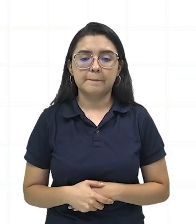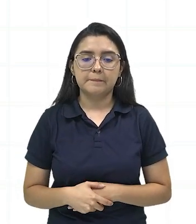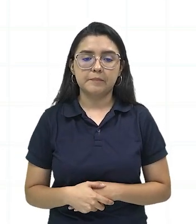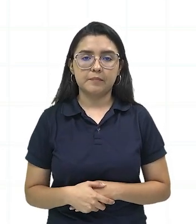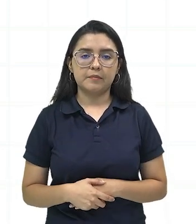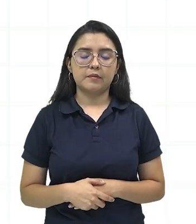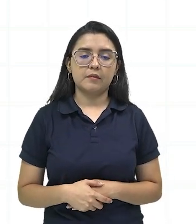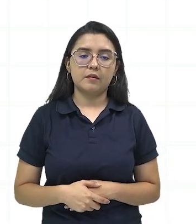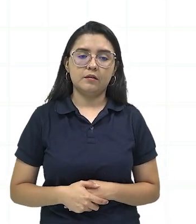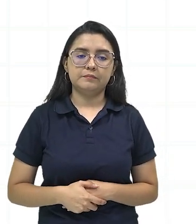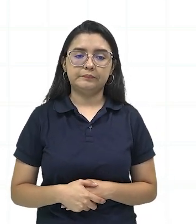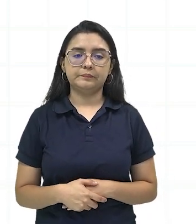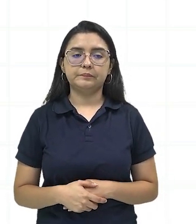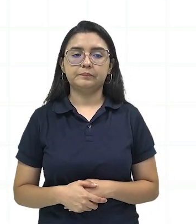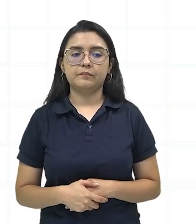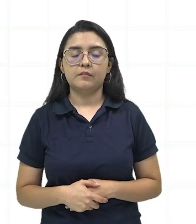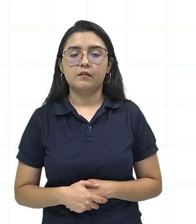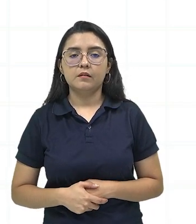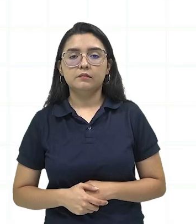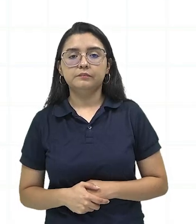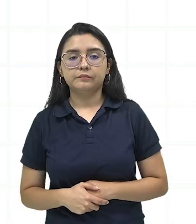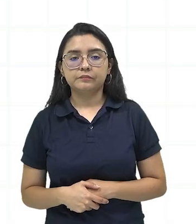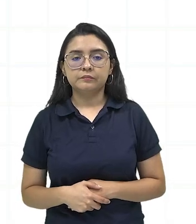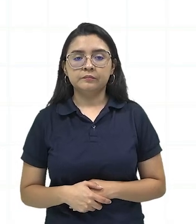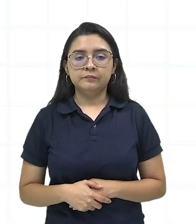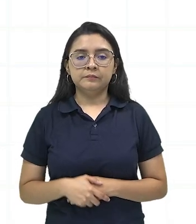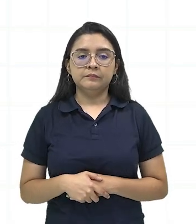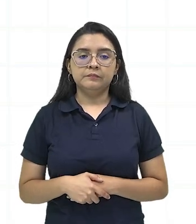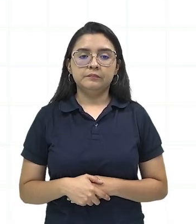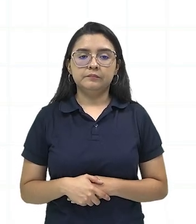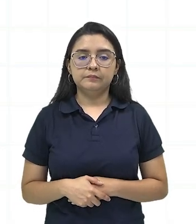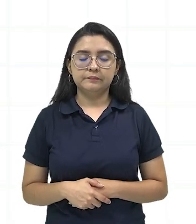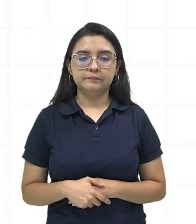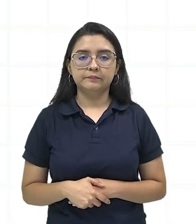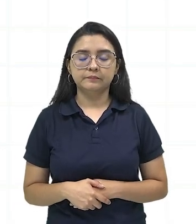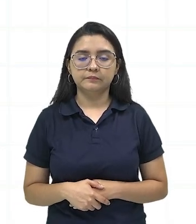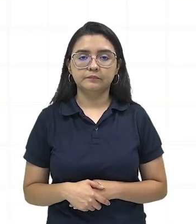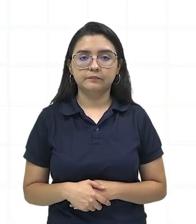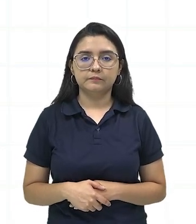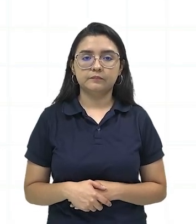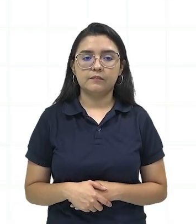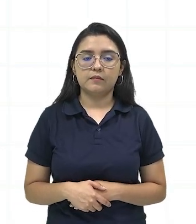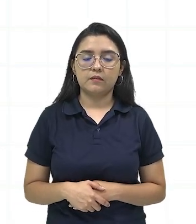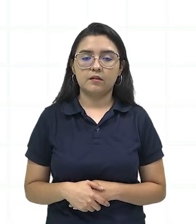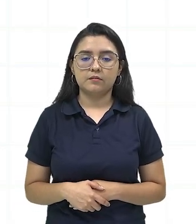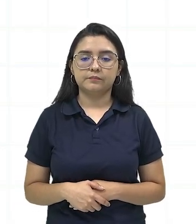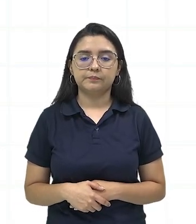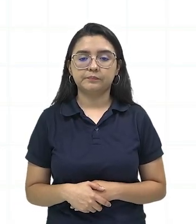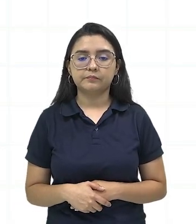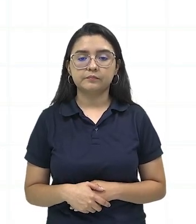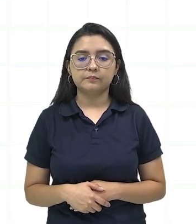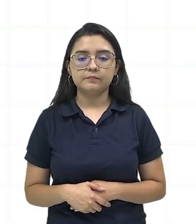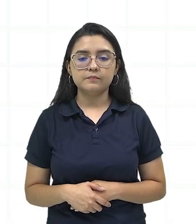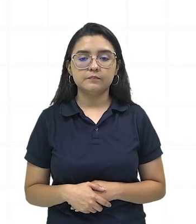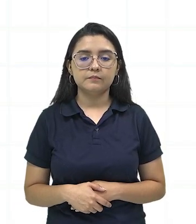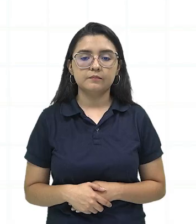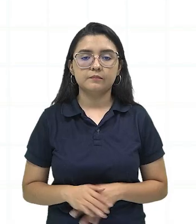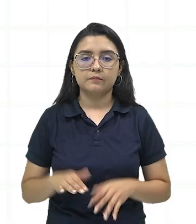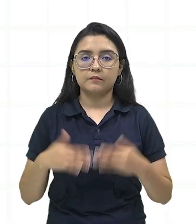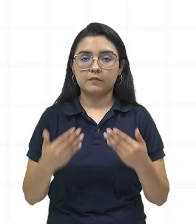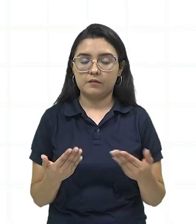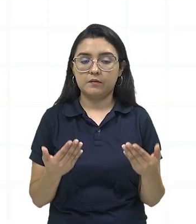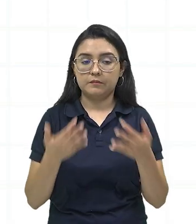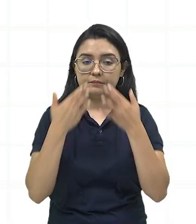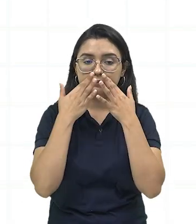ou seja, uma palavra que o pronome relativo está substituindo, tá bom? Aí, olha só,